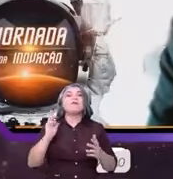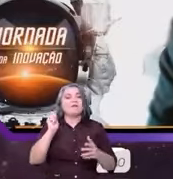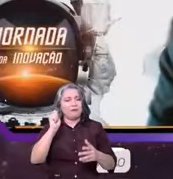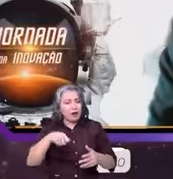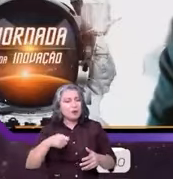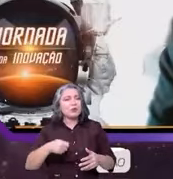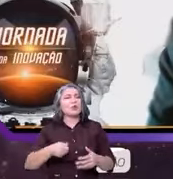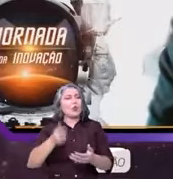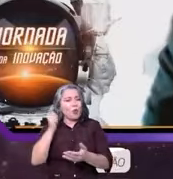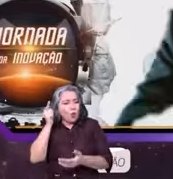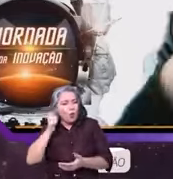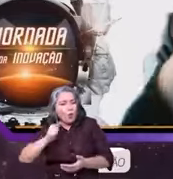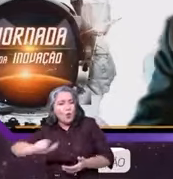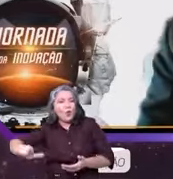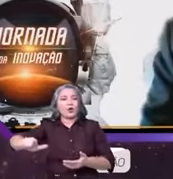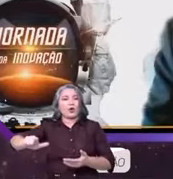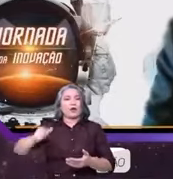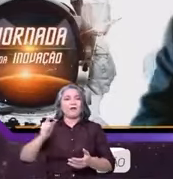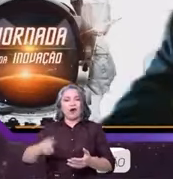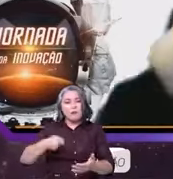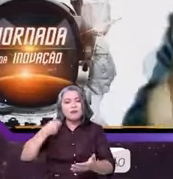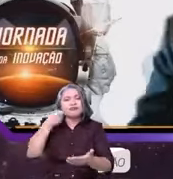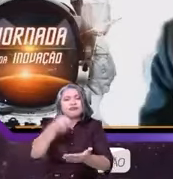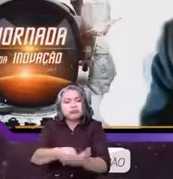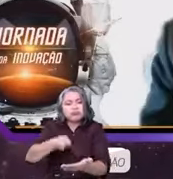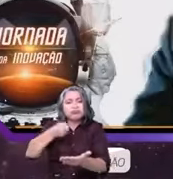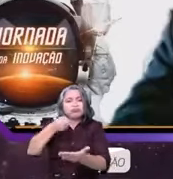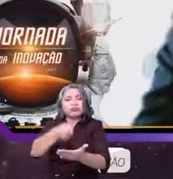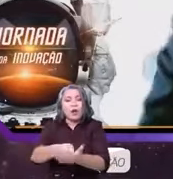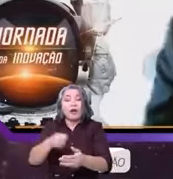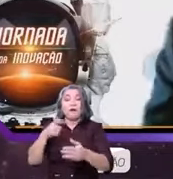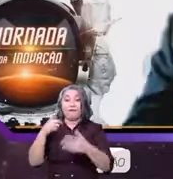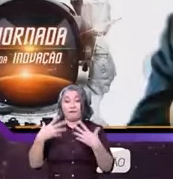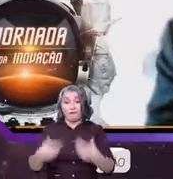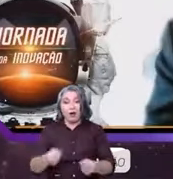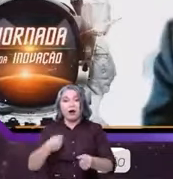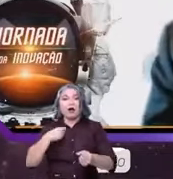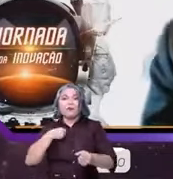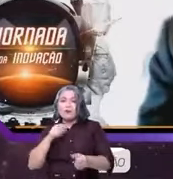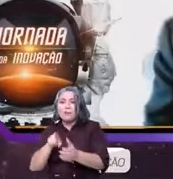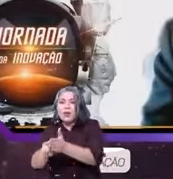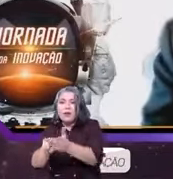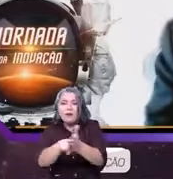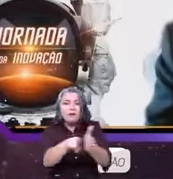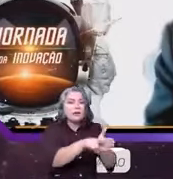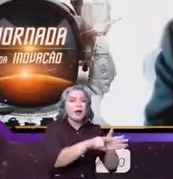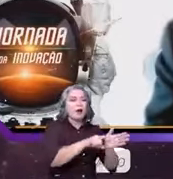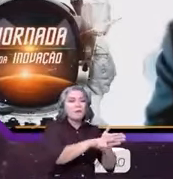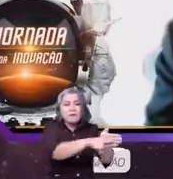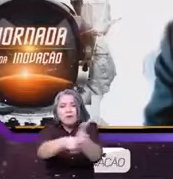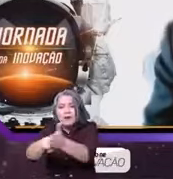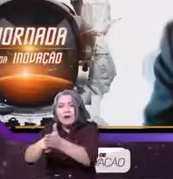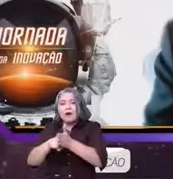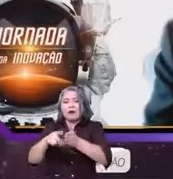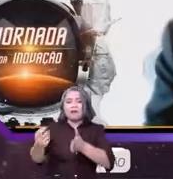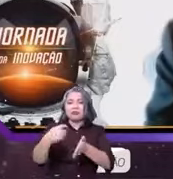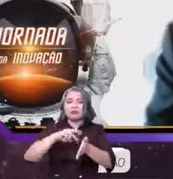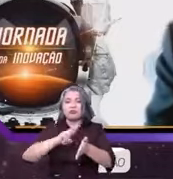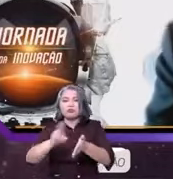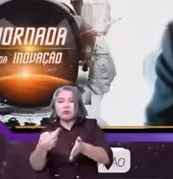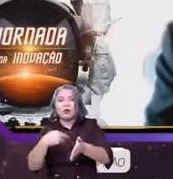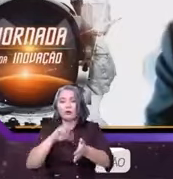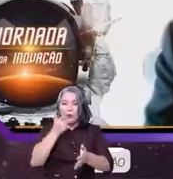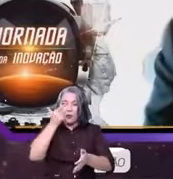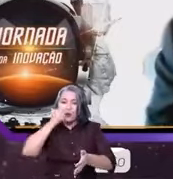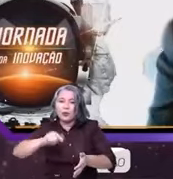novo. Vamos insistir, vamos colher o feedback. Olha, não foi dessa vez e vamos continuar